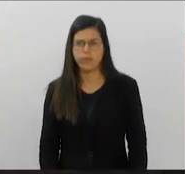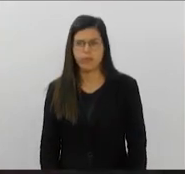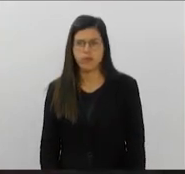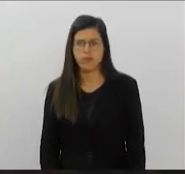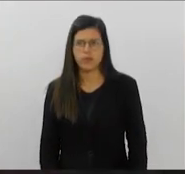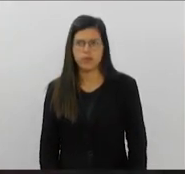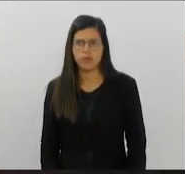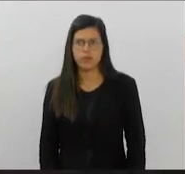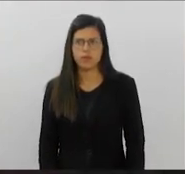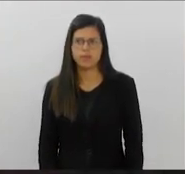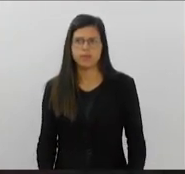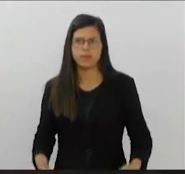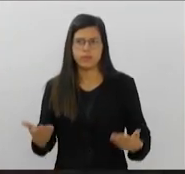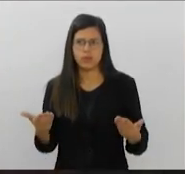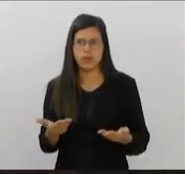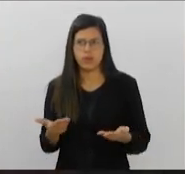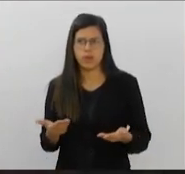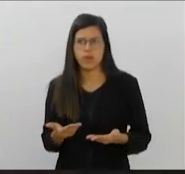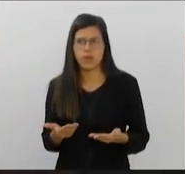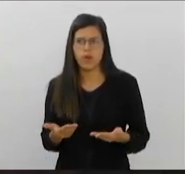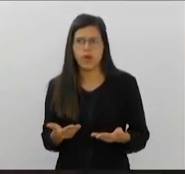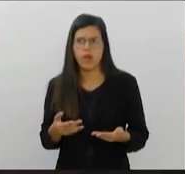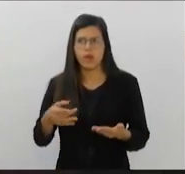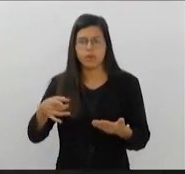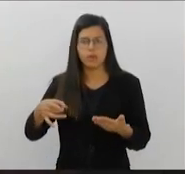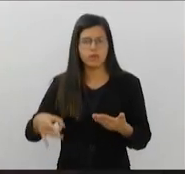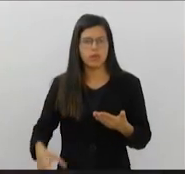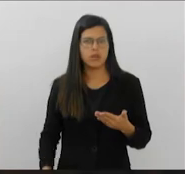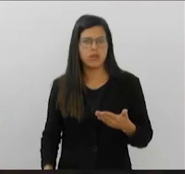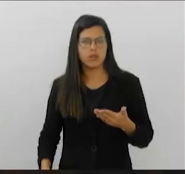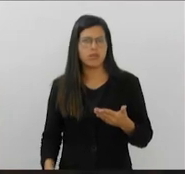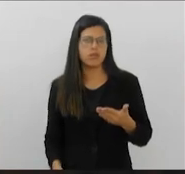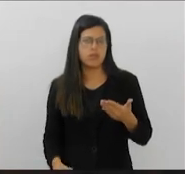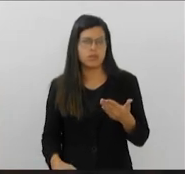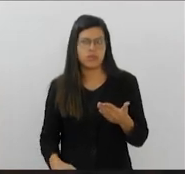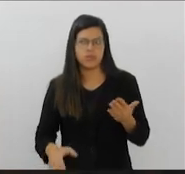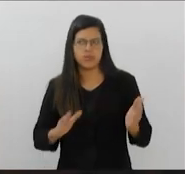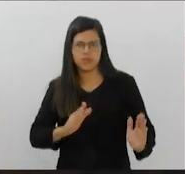Agora, eu gostaria de abrir o último painel.